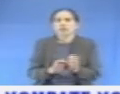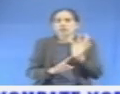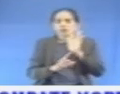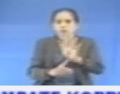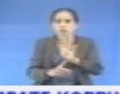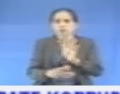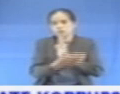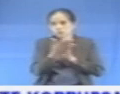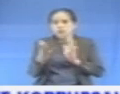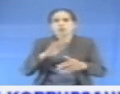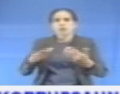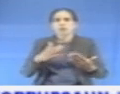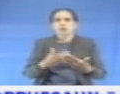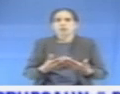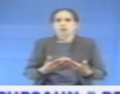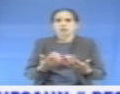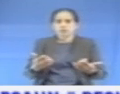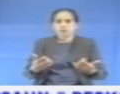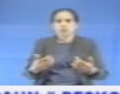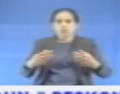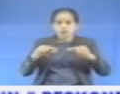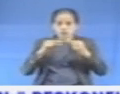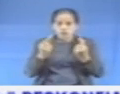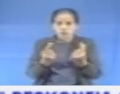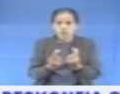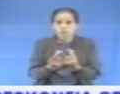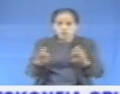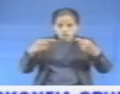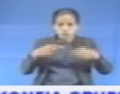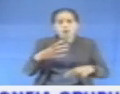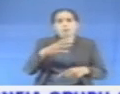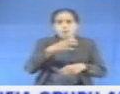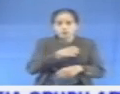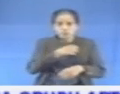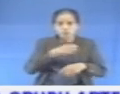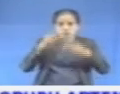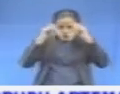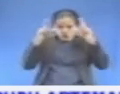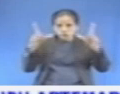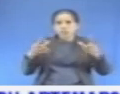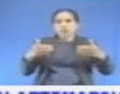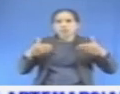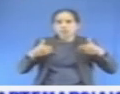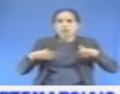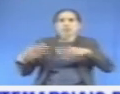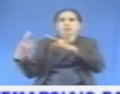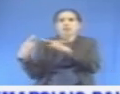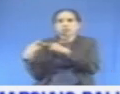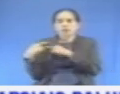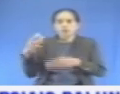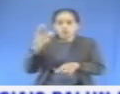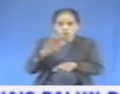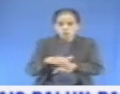hoje é equipa de Maiduni e a Polícia Nacional de Timor-Leste e já é obrigação Polícia Nian, o de Bolusira